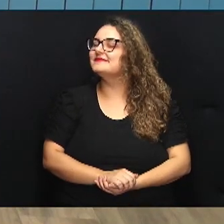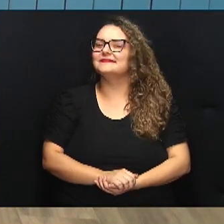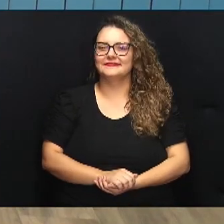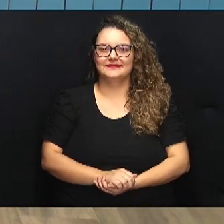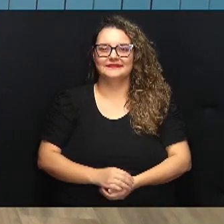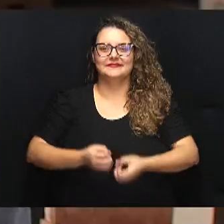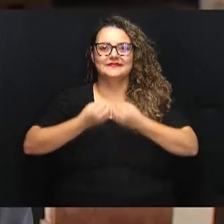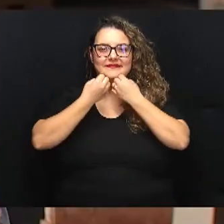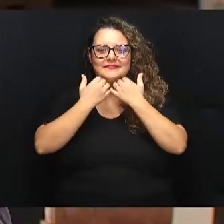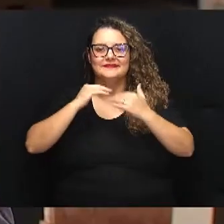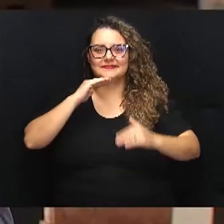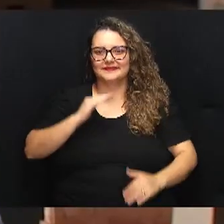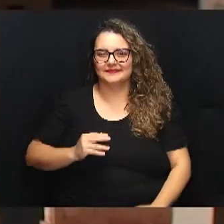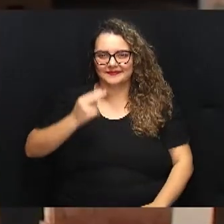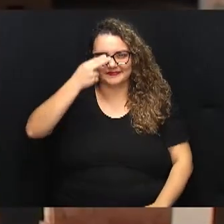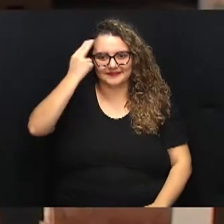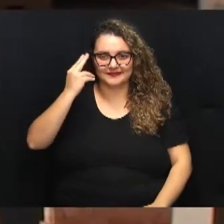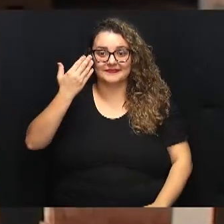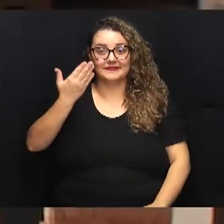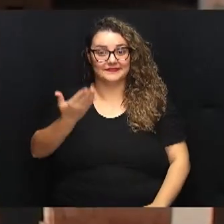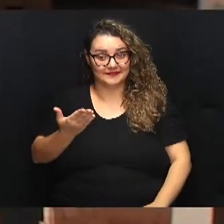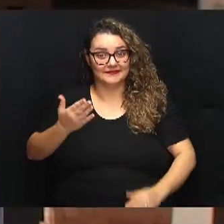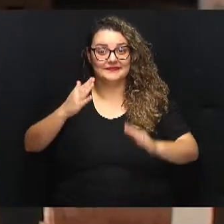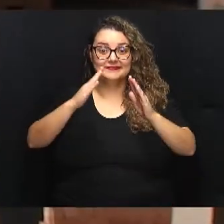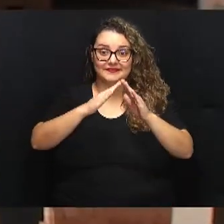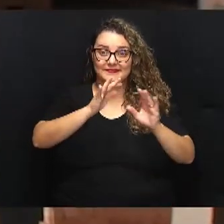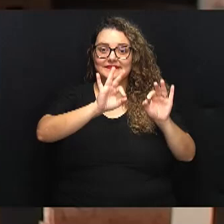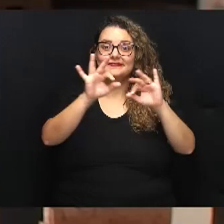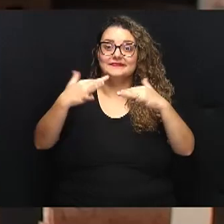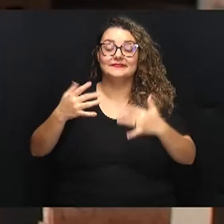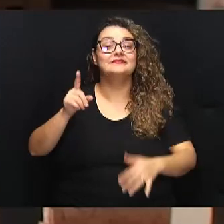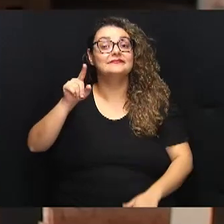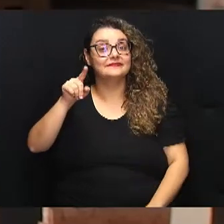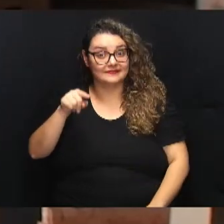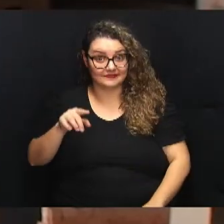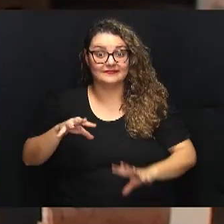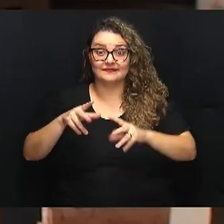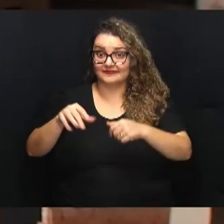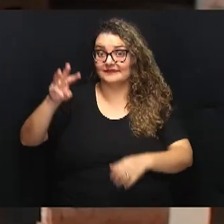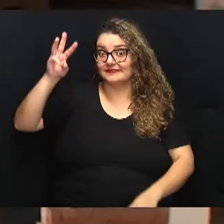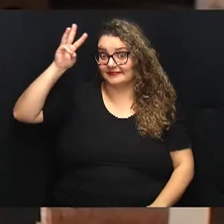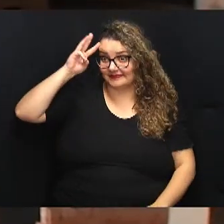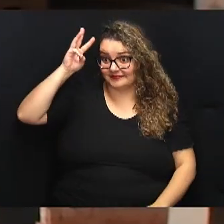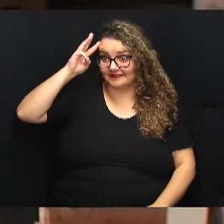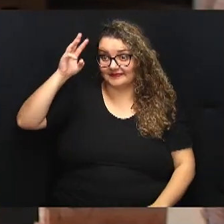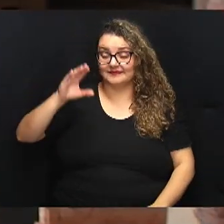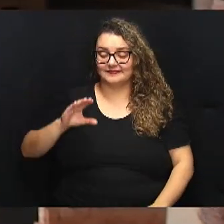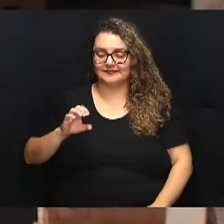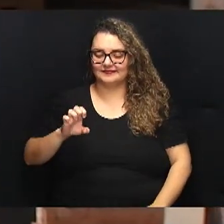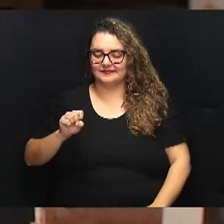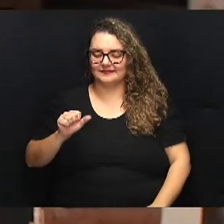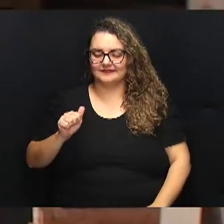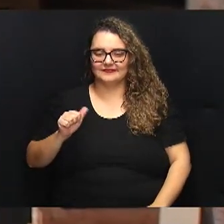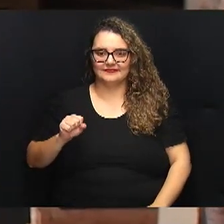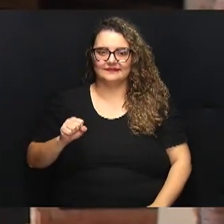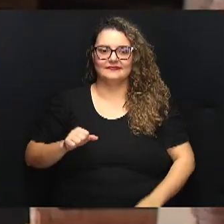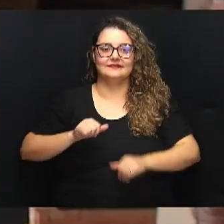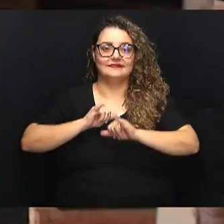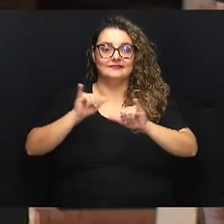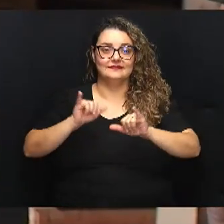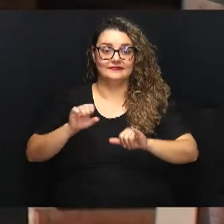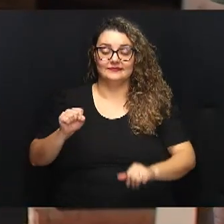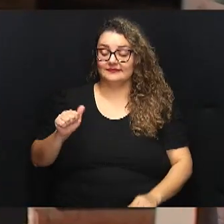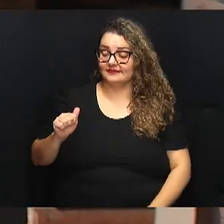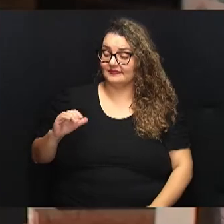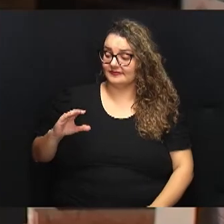Muito boa tarde, Gabriel. Boa tarde a você de casa que nos assiste. É isso mesmo, toda terça-feira a Ceasa Campinas divulga o sacolômetro, que